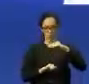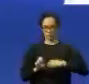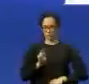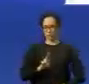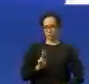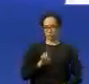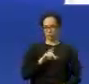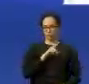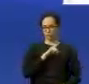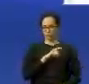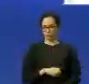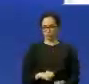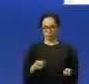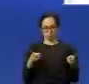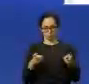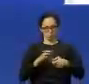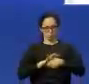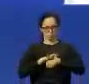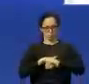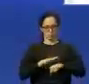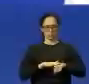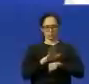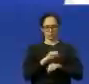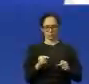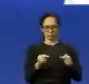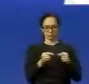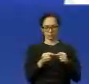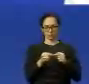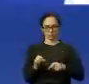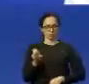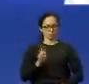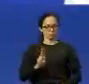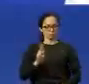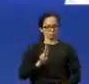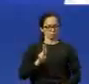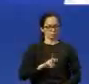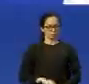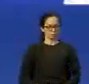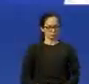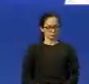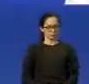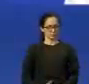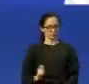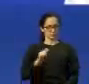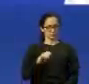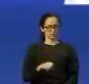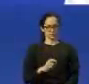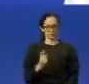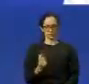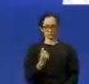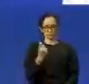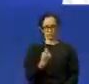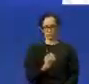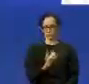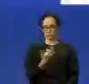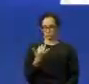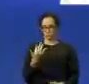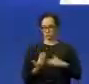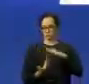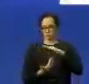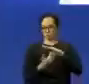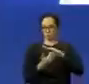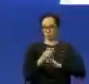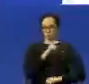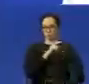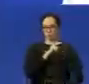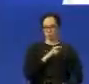certo? A margem de segurança recomendada aí é que a altura da carga do caminhão